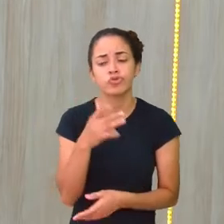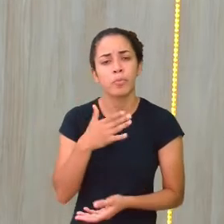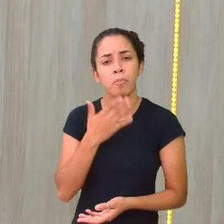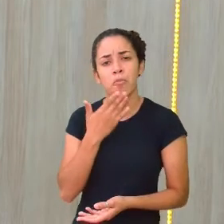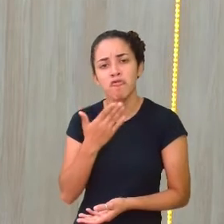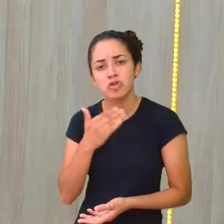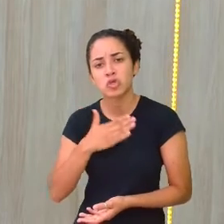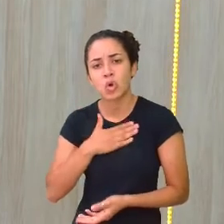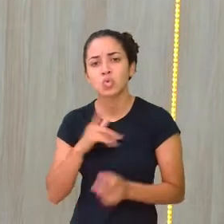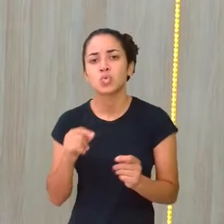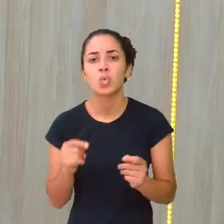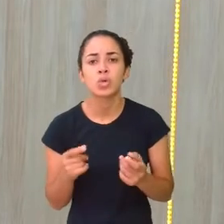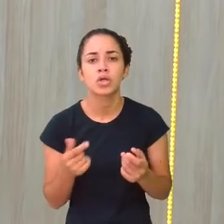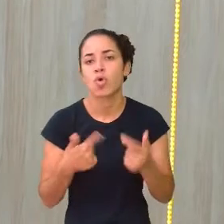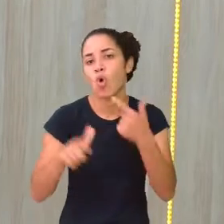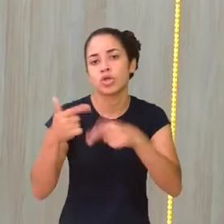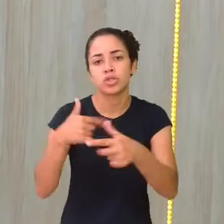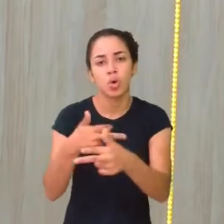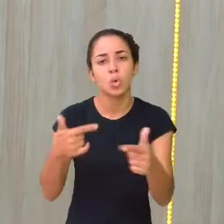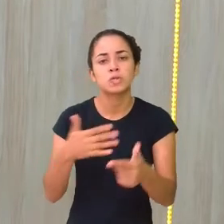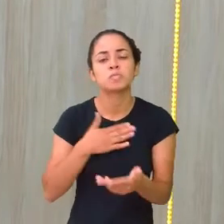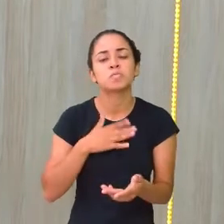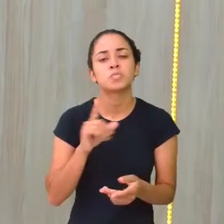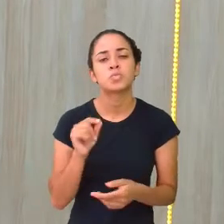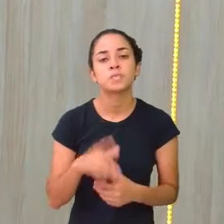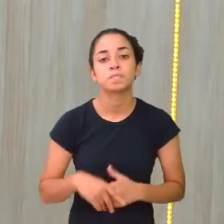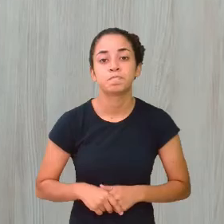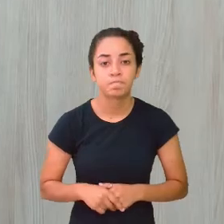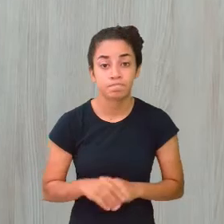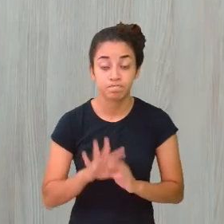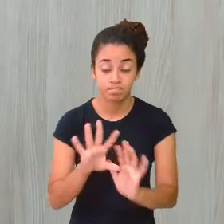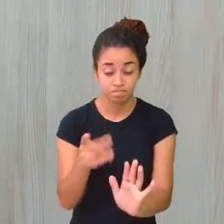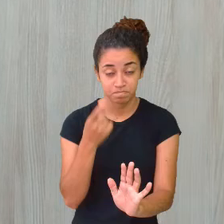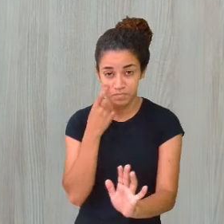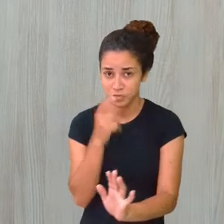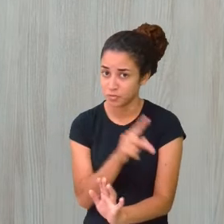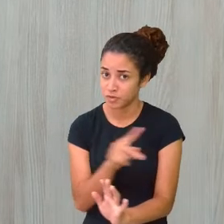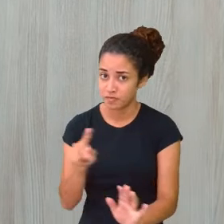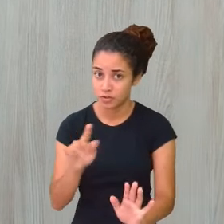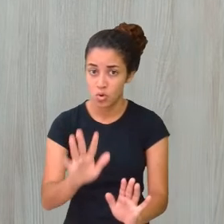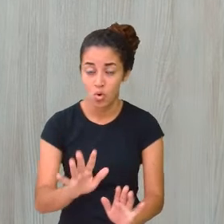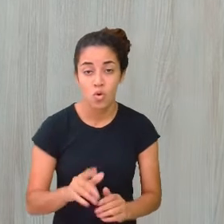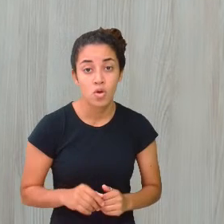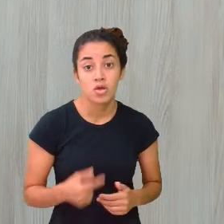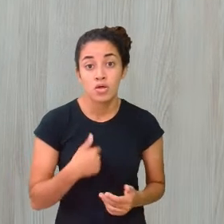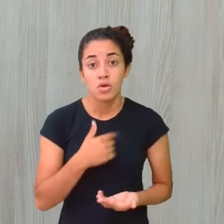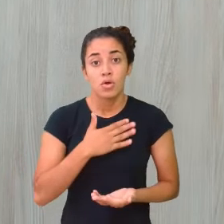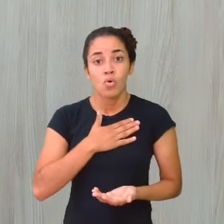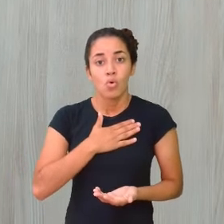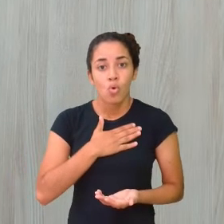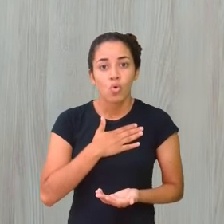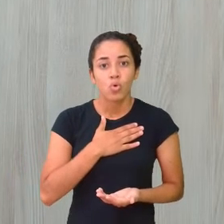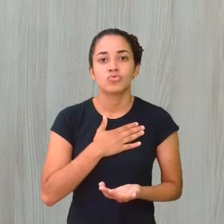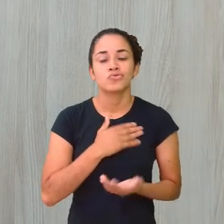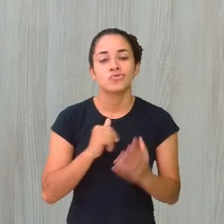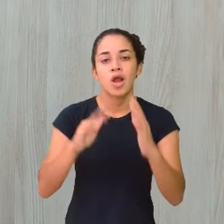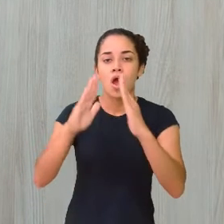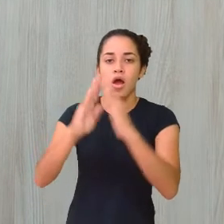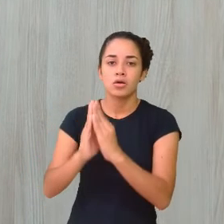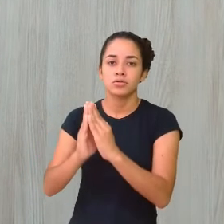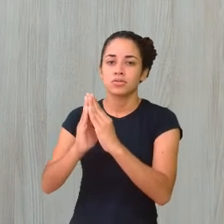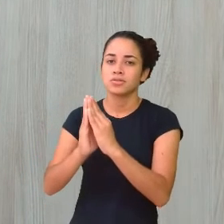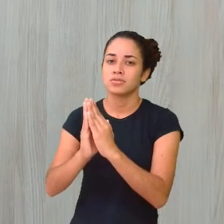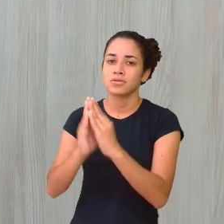esses movimentos assim ou já prefere outras coisas, professora? Professor Gilson, eu gosto do refúgio da minha